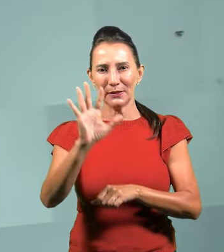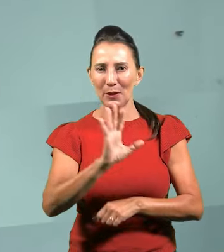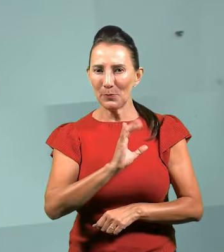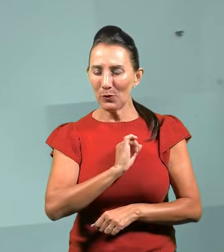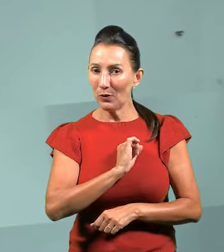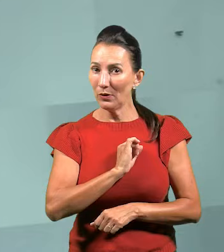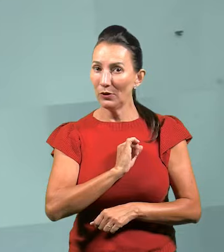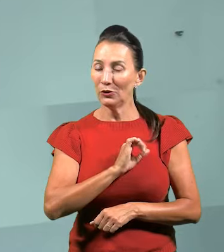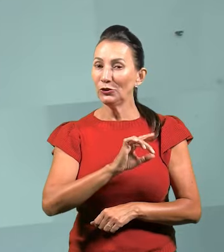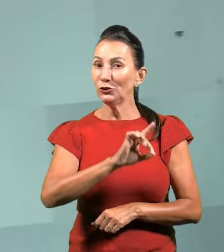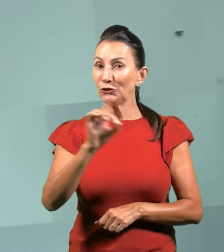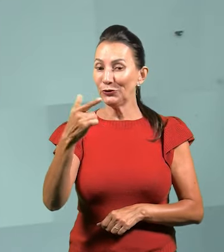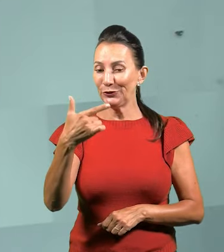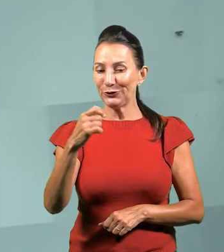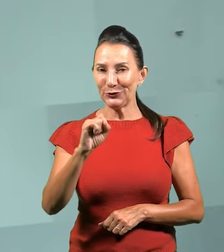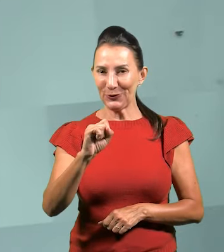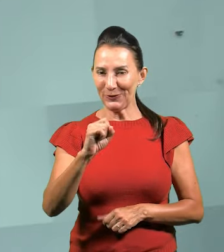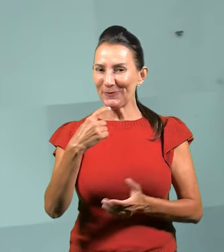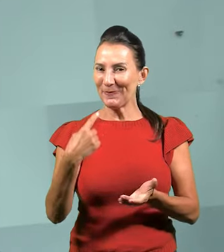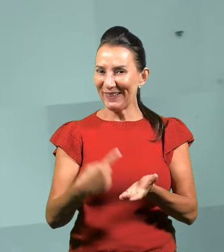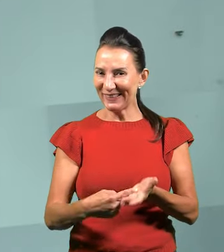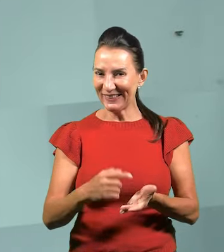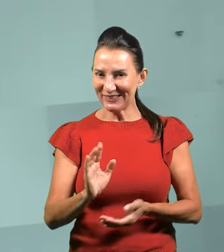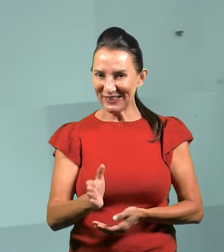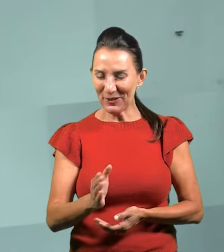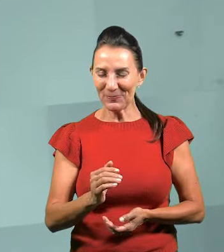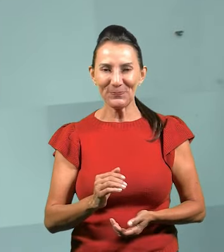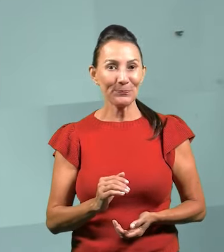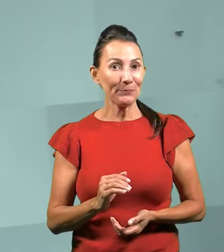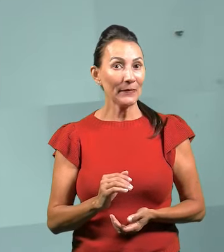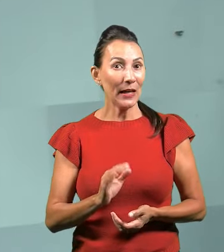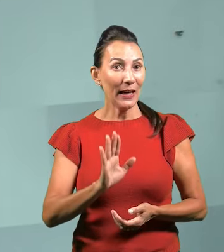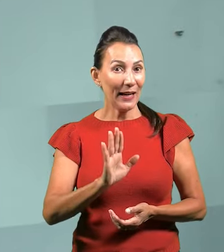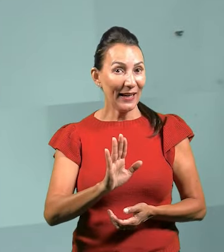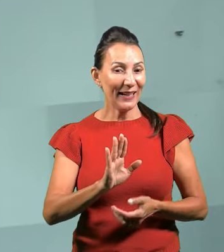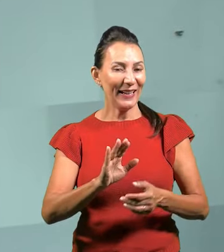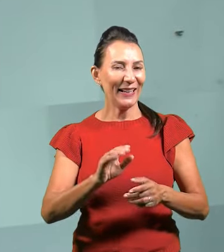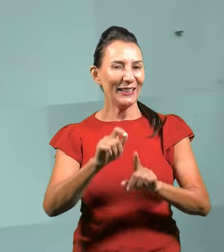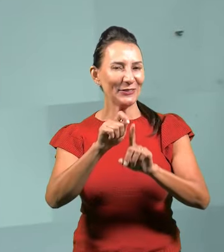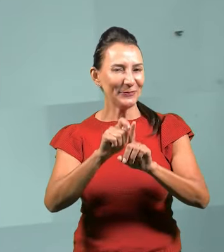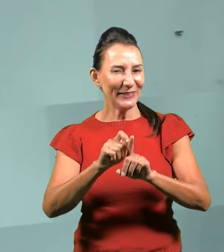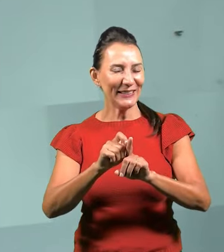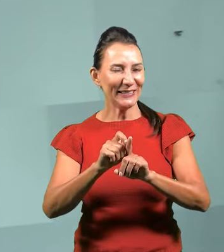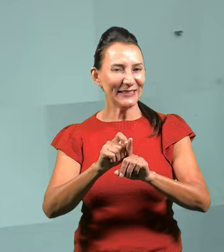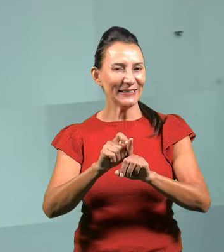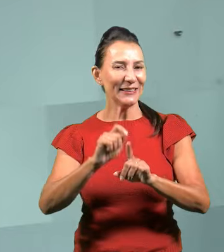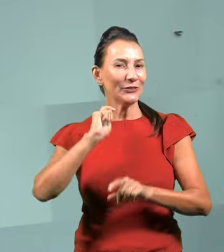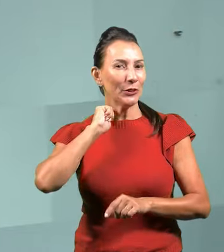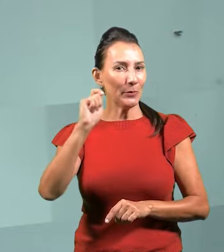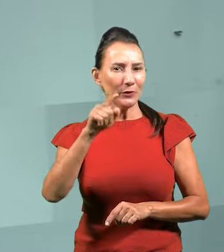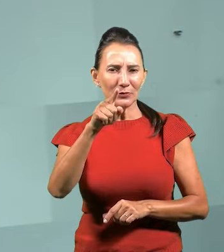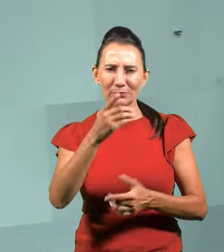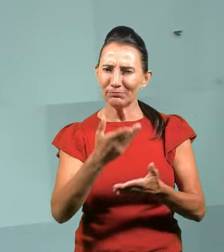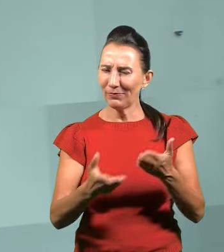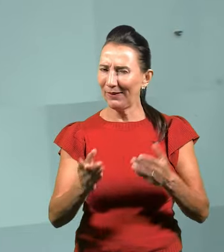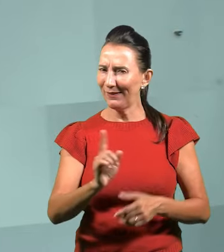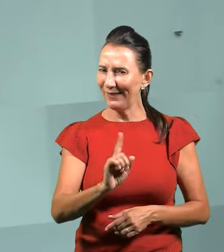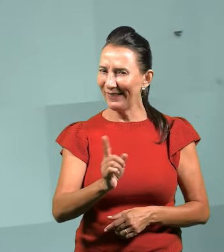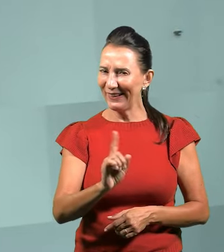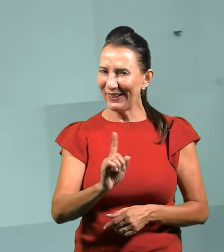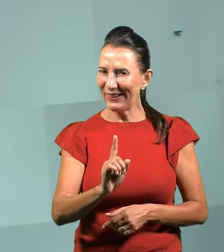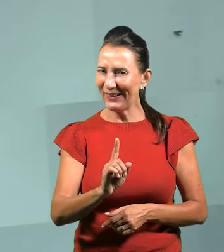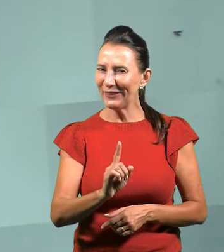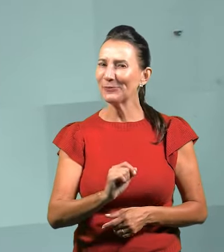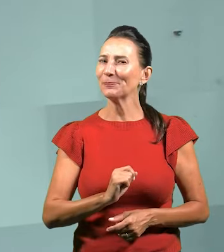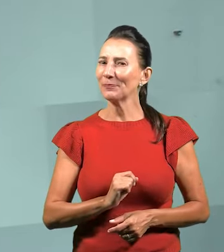E a nossa reunião vai ser, então, a próxima de março, dia 28. Mas nós teremos em abril, você não